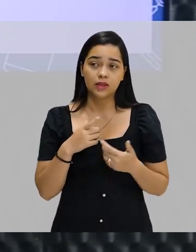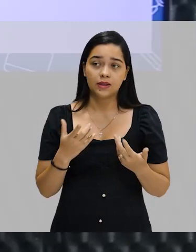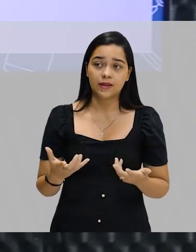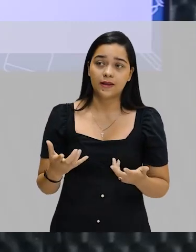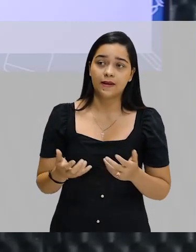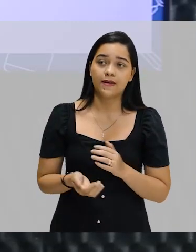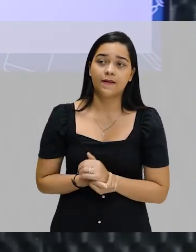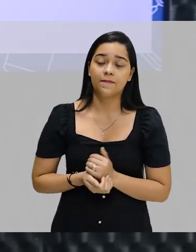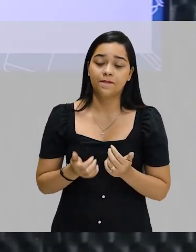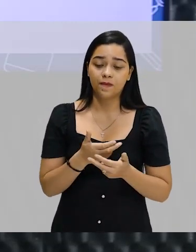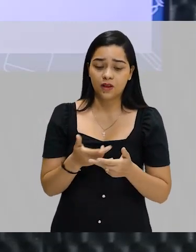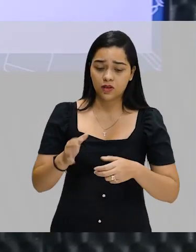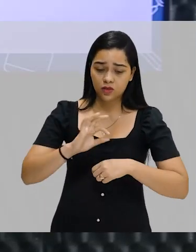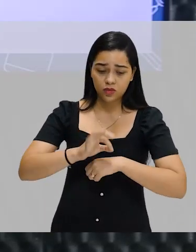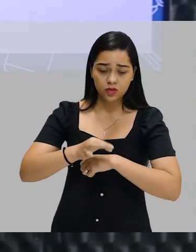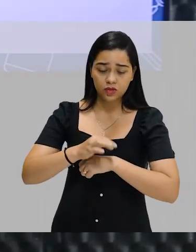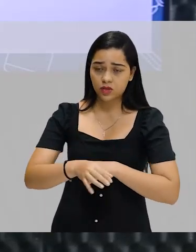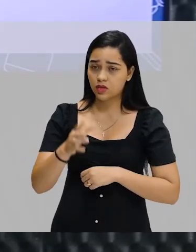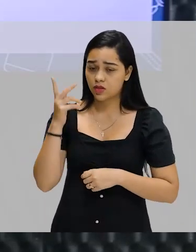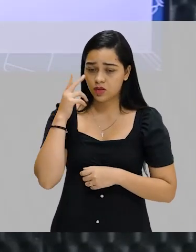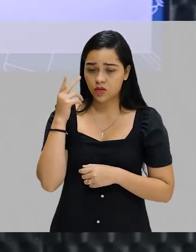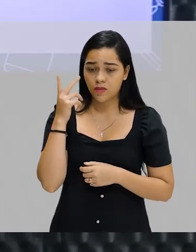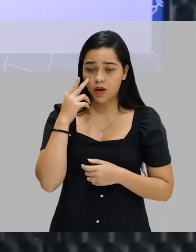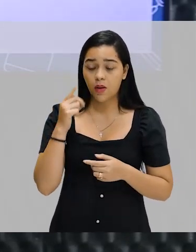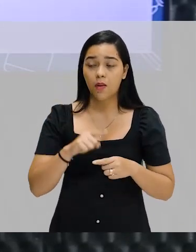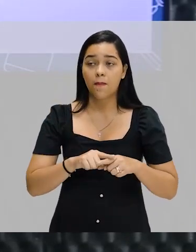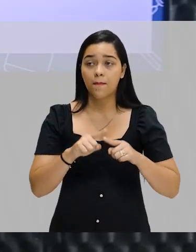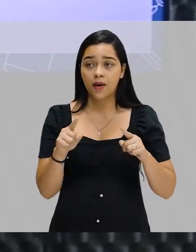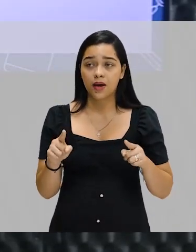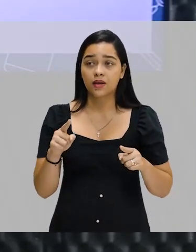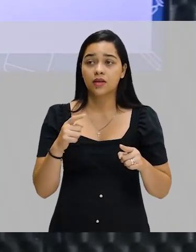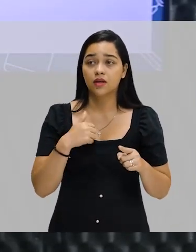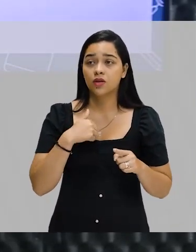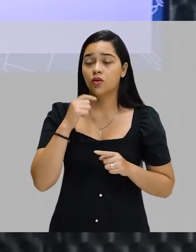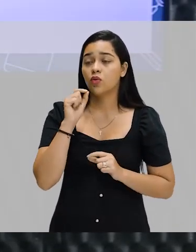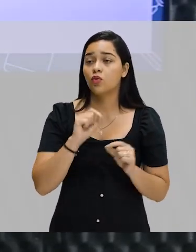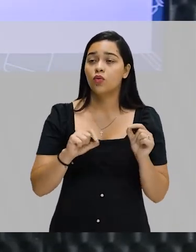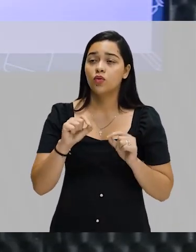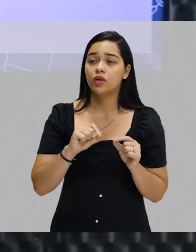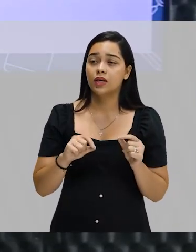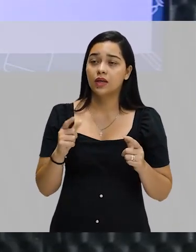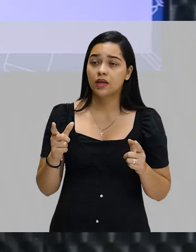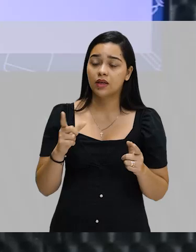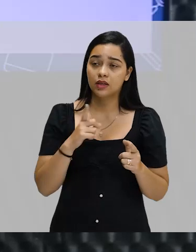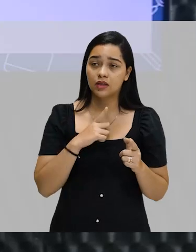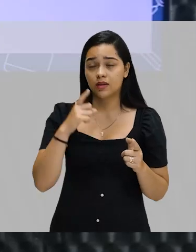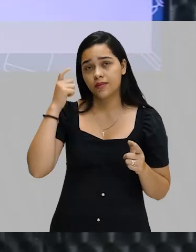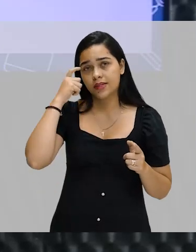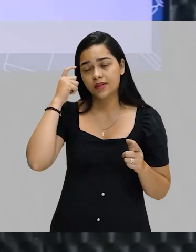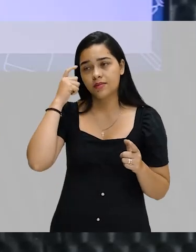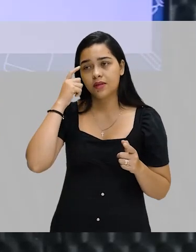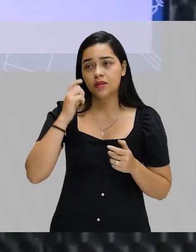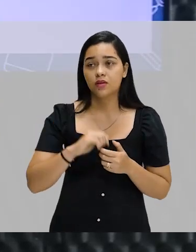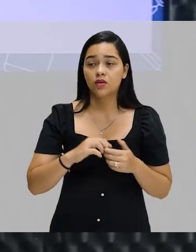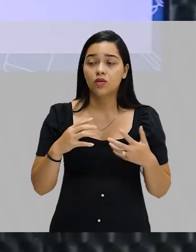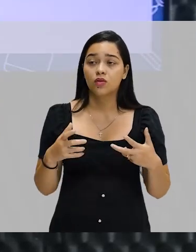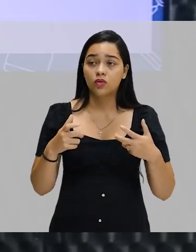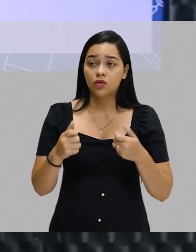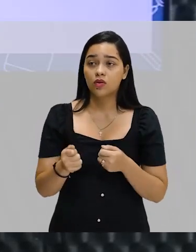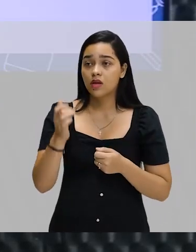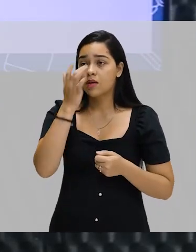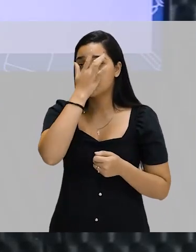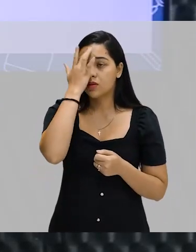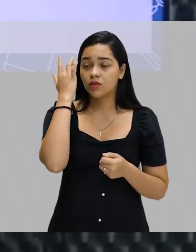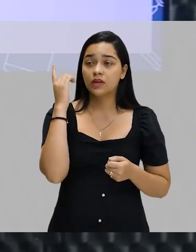isso, para fazer as correções, é muito natural. Mas eu tenho o seguinte pensamento: toda